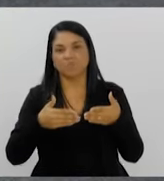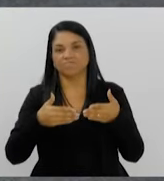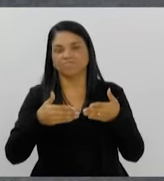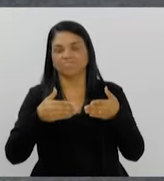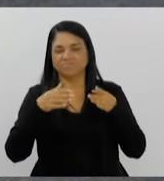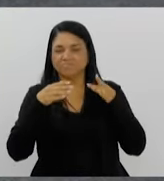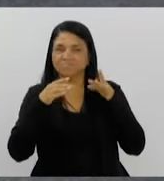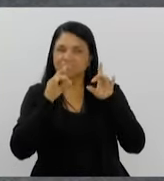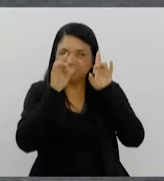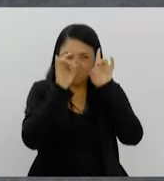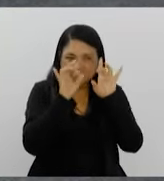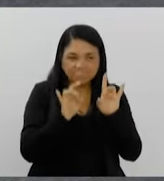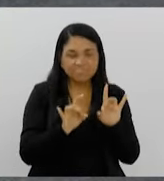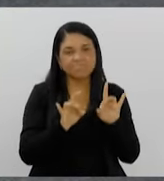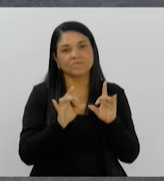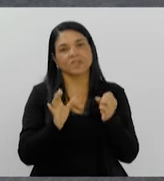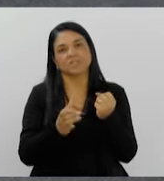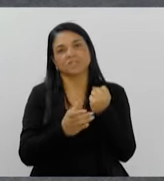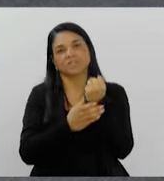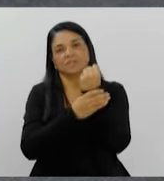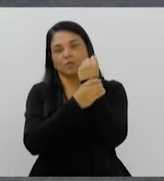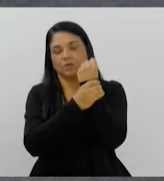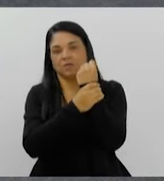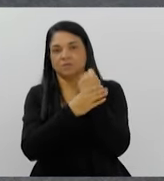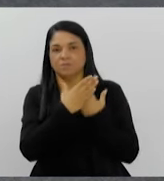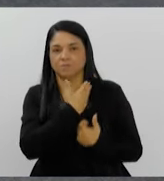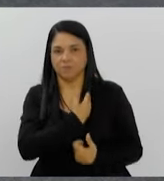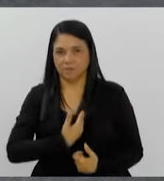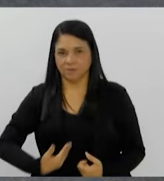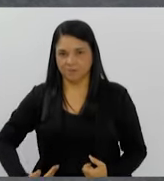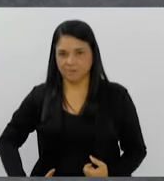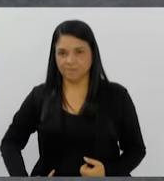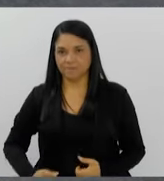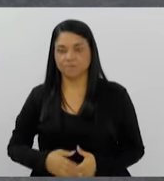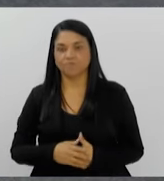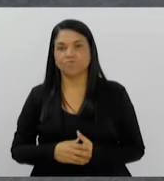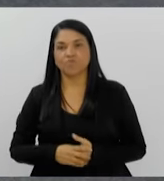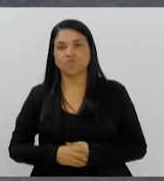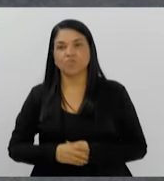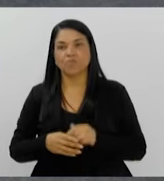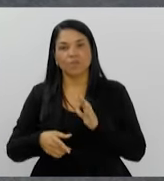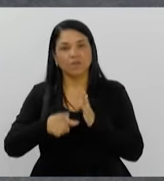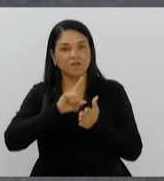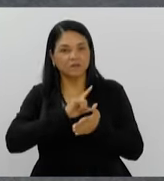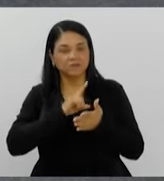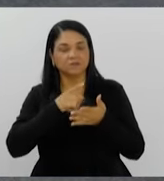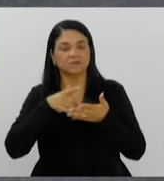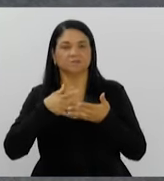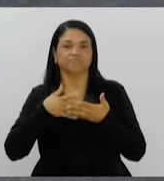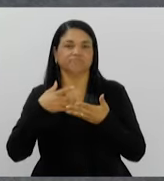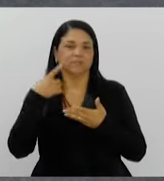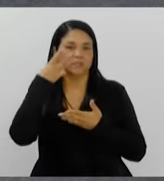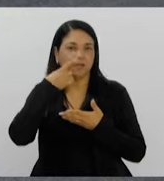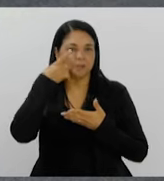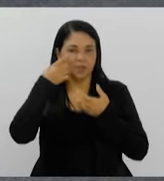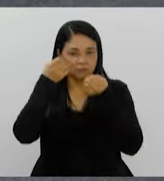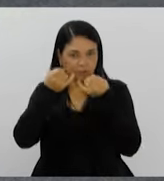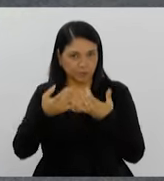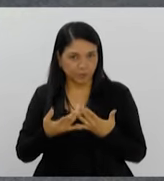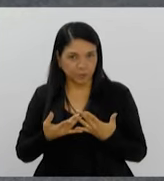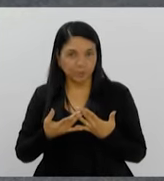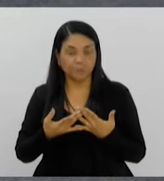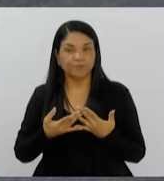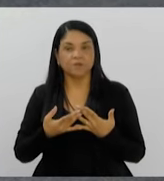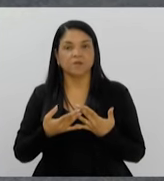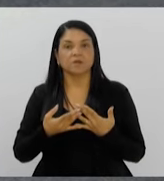exclusivamente na questão da Segurança Pública conforme foi dito aqui por vários colegas né eu